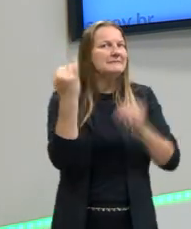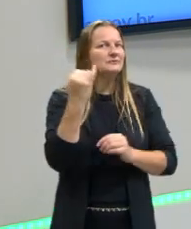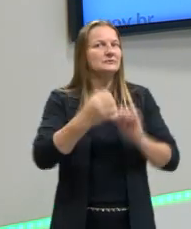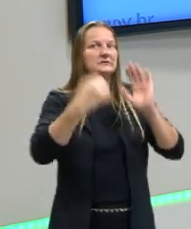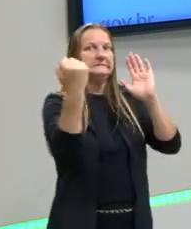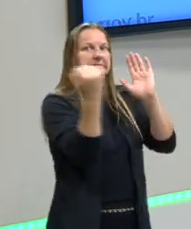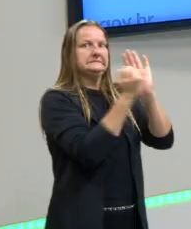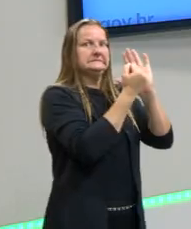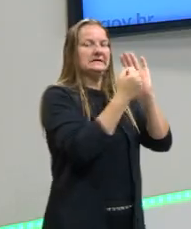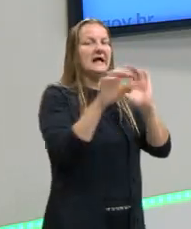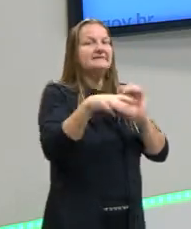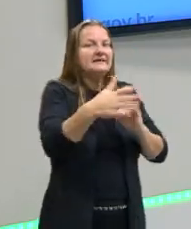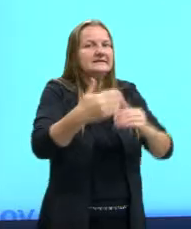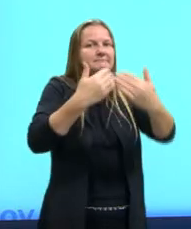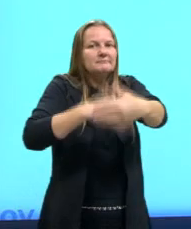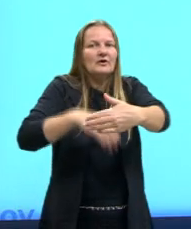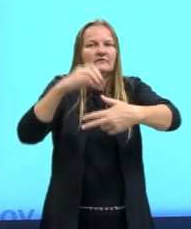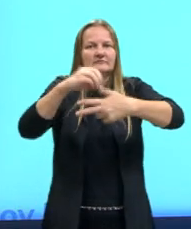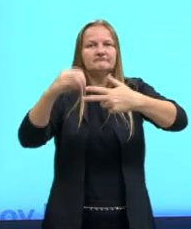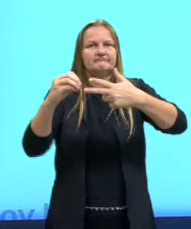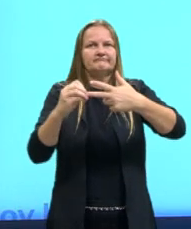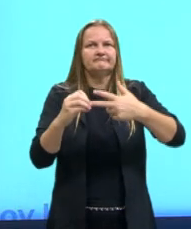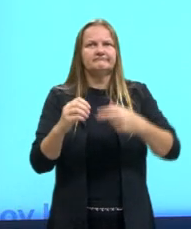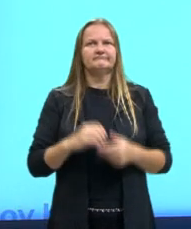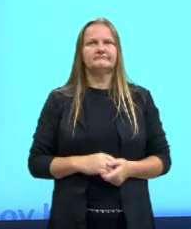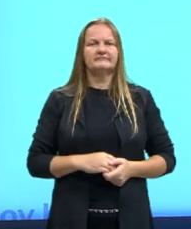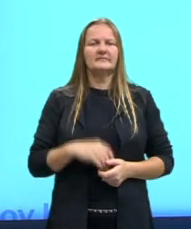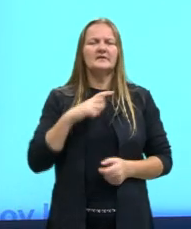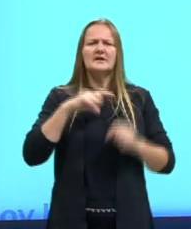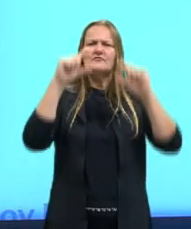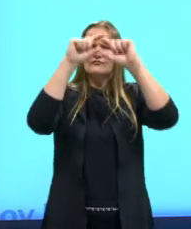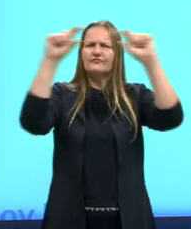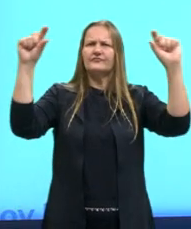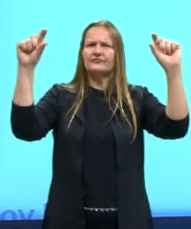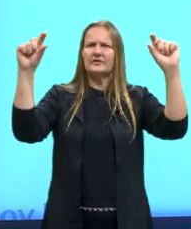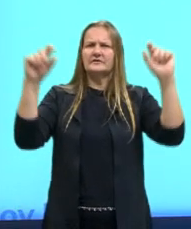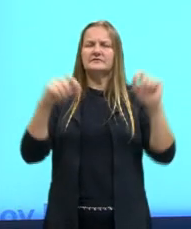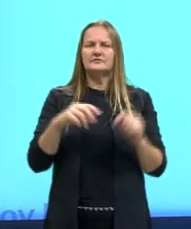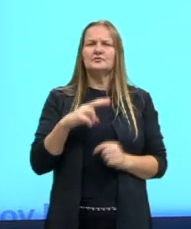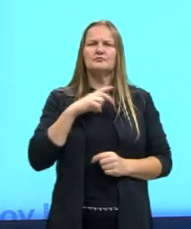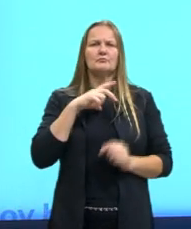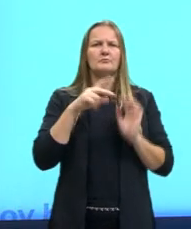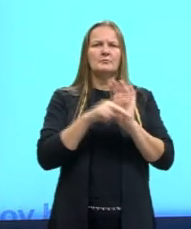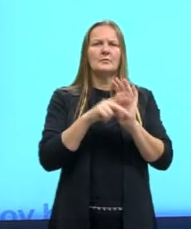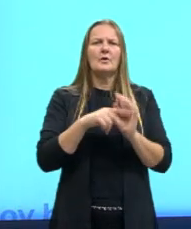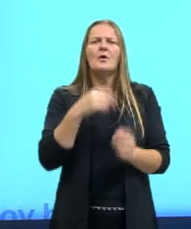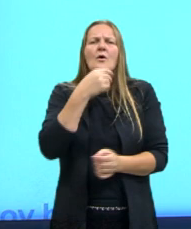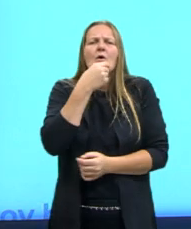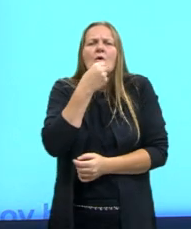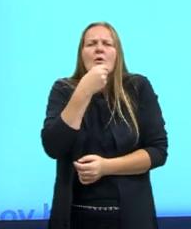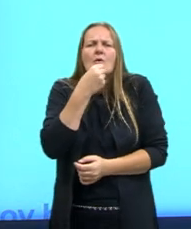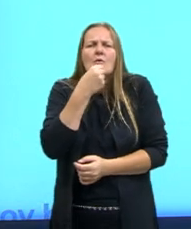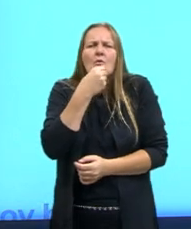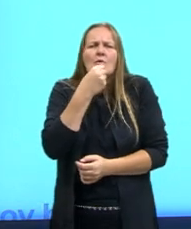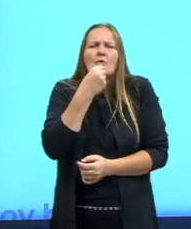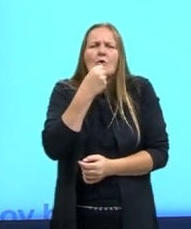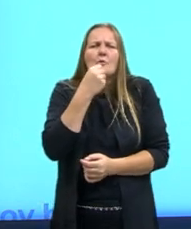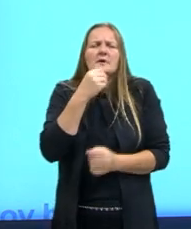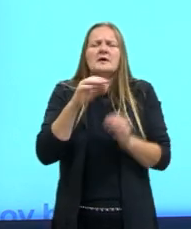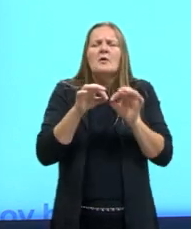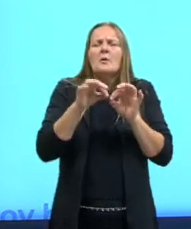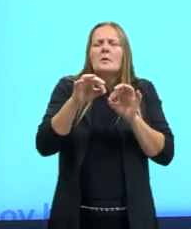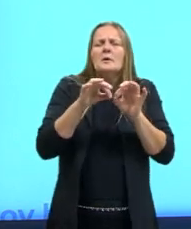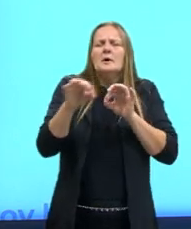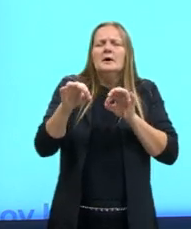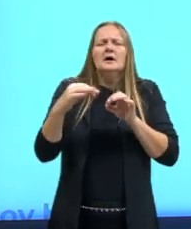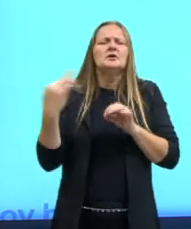a essa frase aqui não é uma frase bem própria do do sufismo o homem é a medida de todas